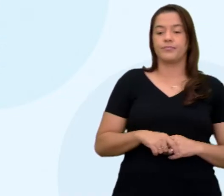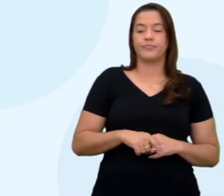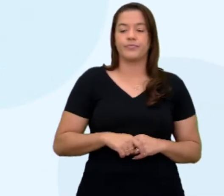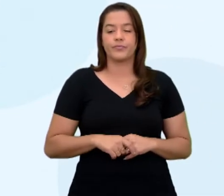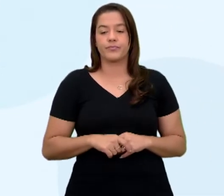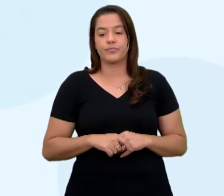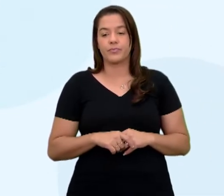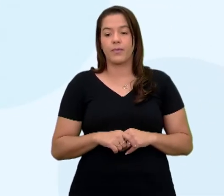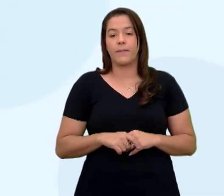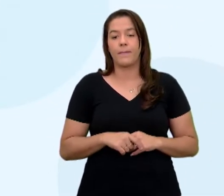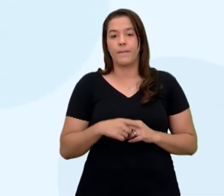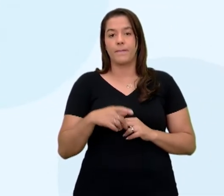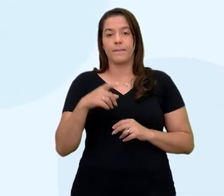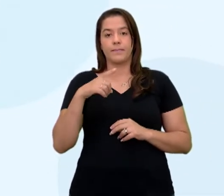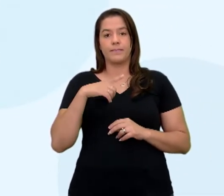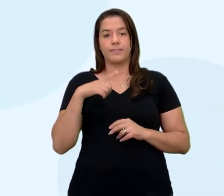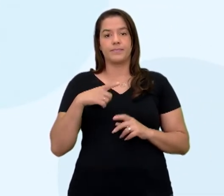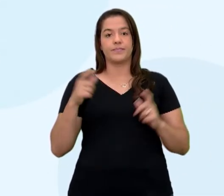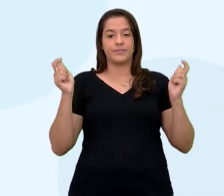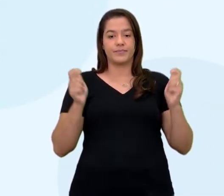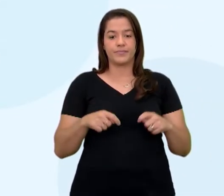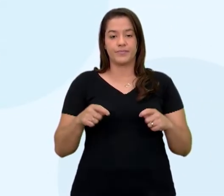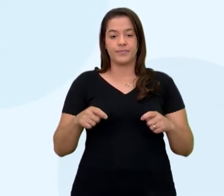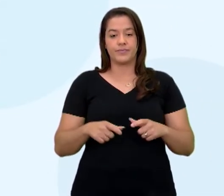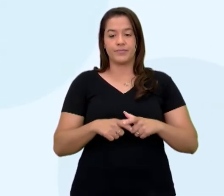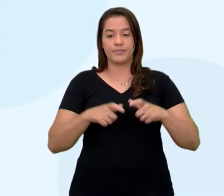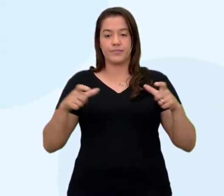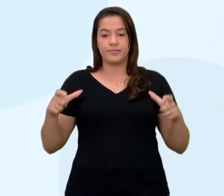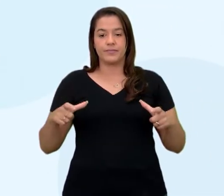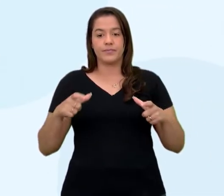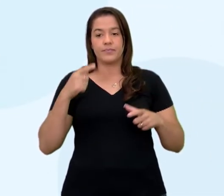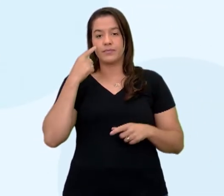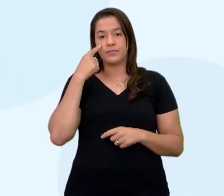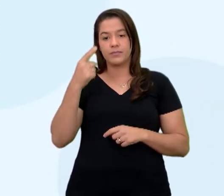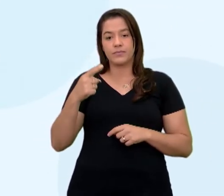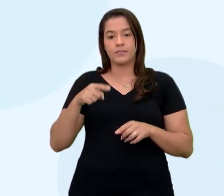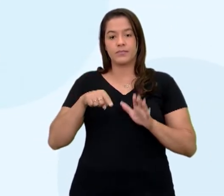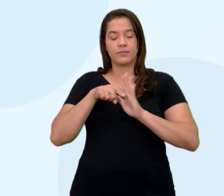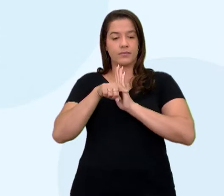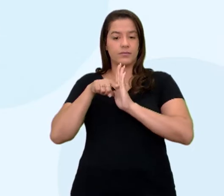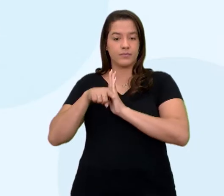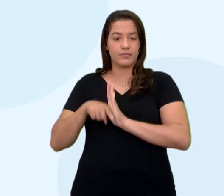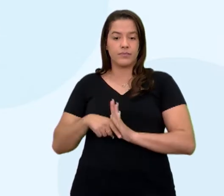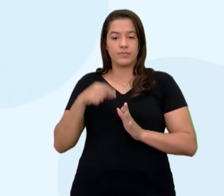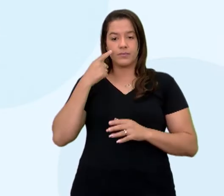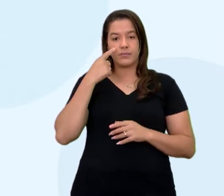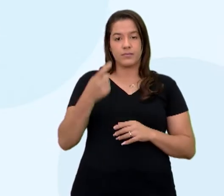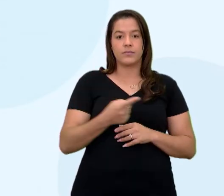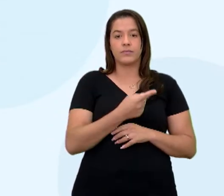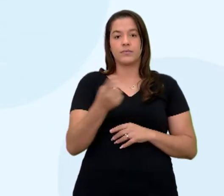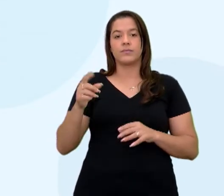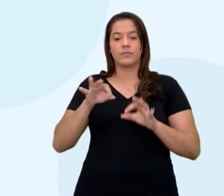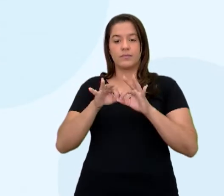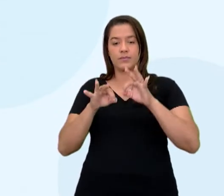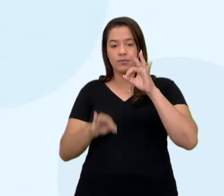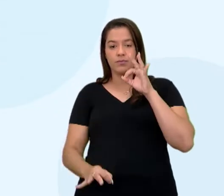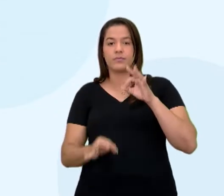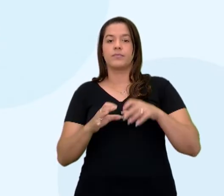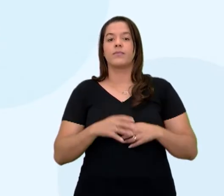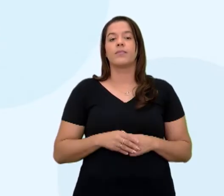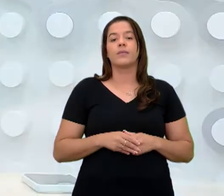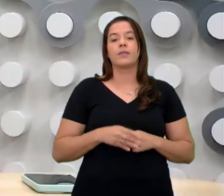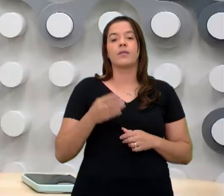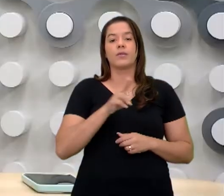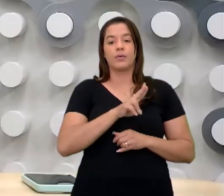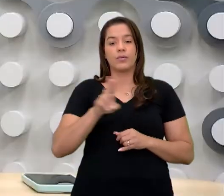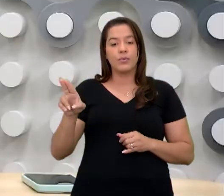de 1.000 quilômetros de largura e 20.000 quilômetros de extensão. Então o próprio nome